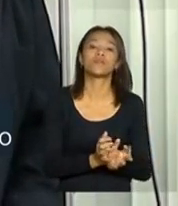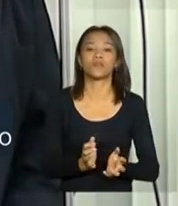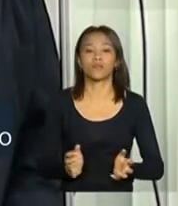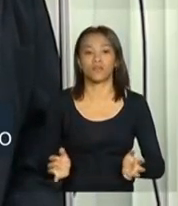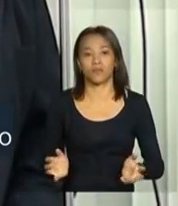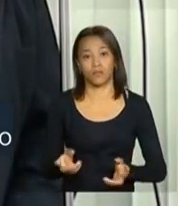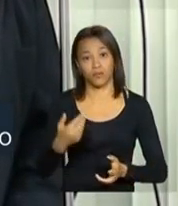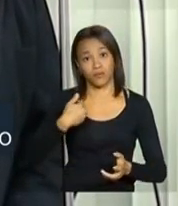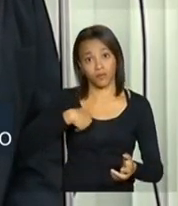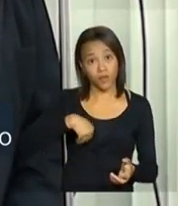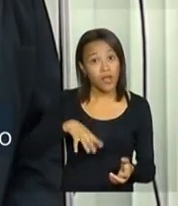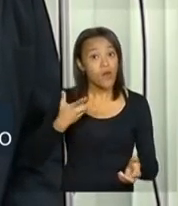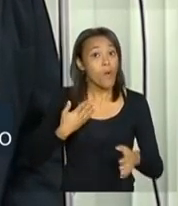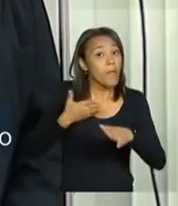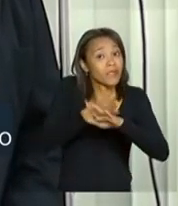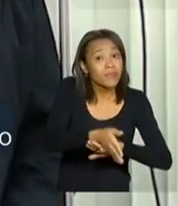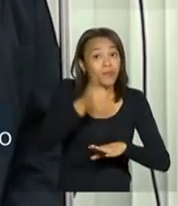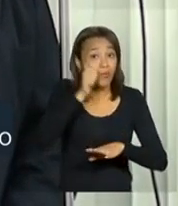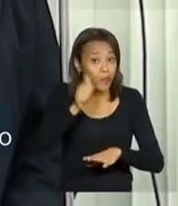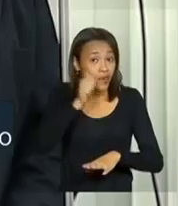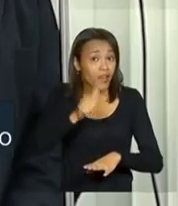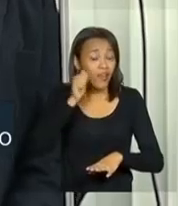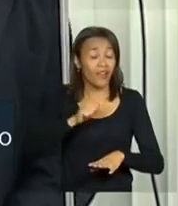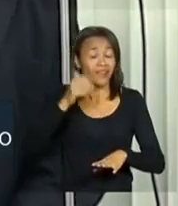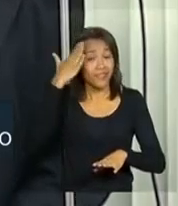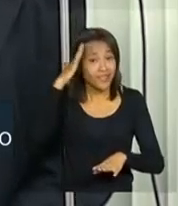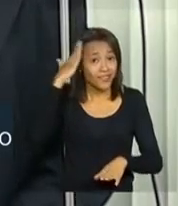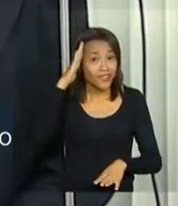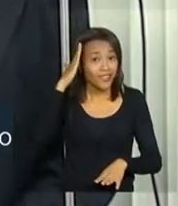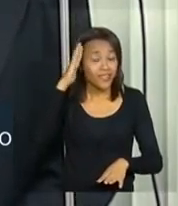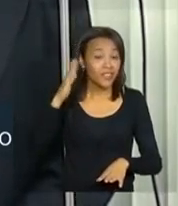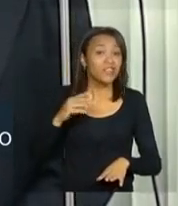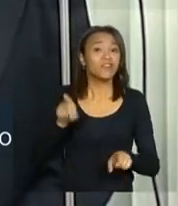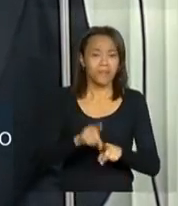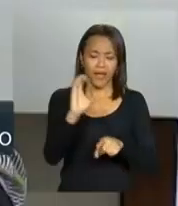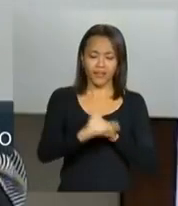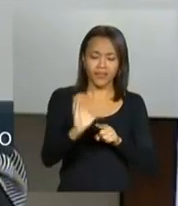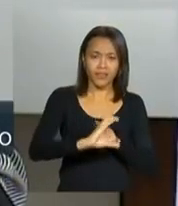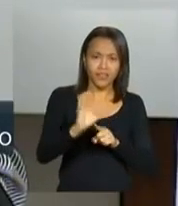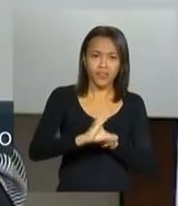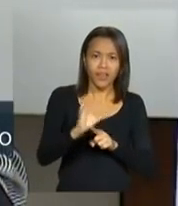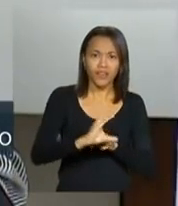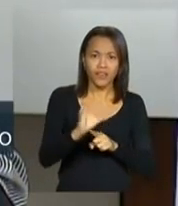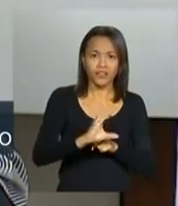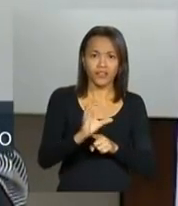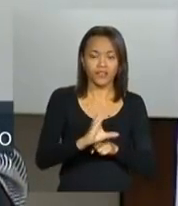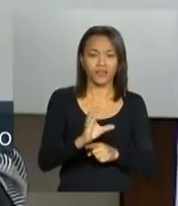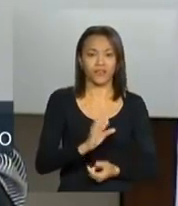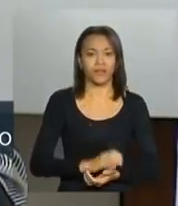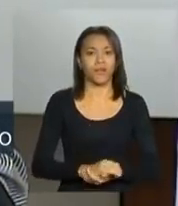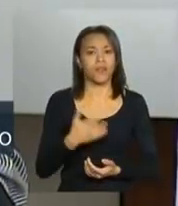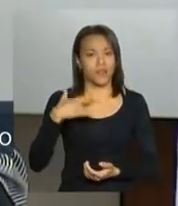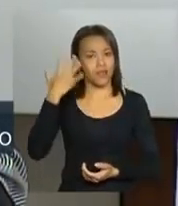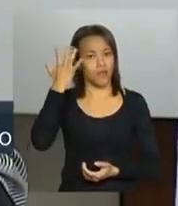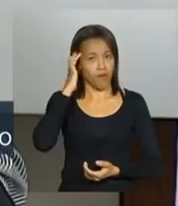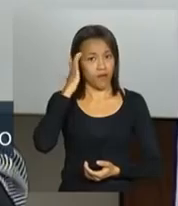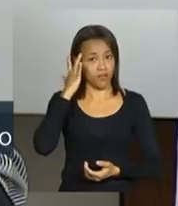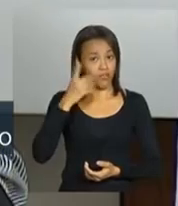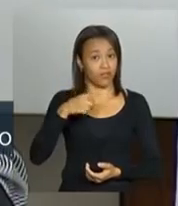a participação da mulher tem que ser plenamente entendida e onde a ciência, portanto, pode colaborar. Eu acho que você,